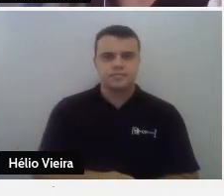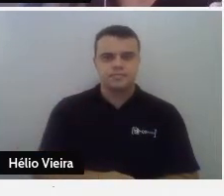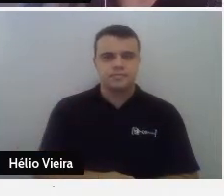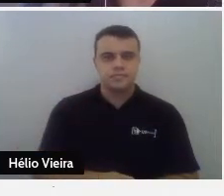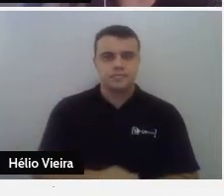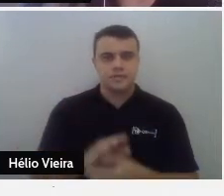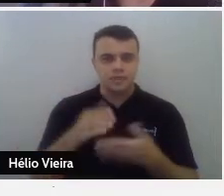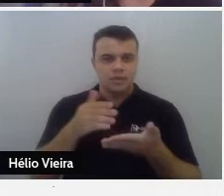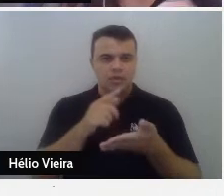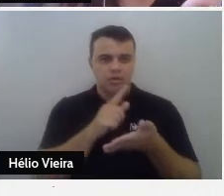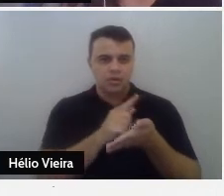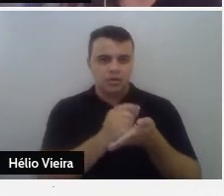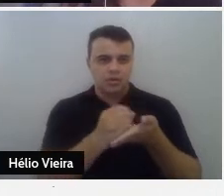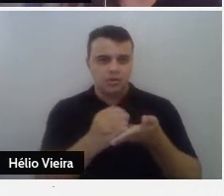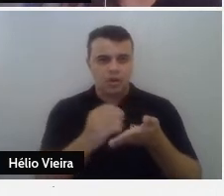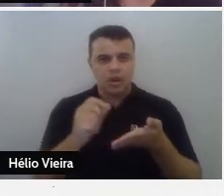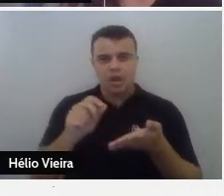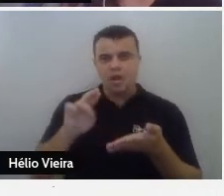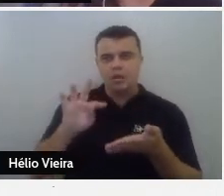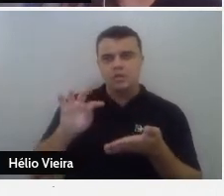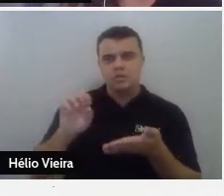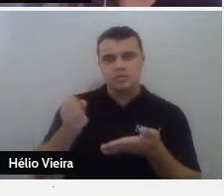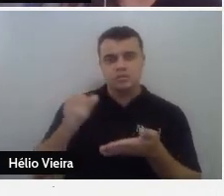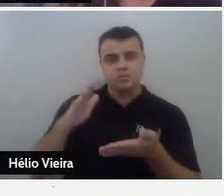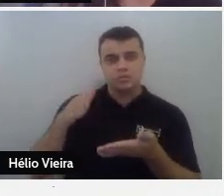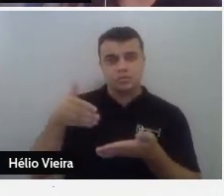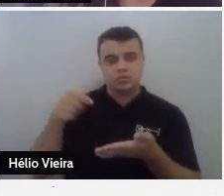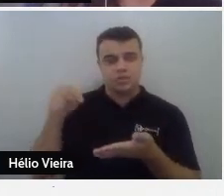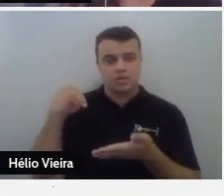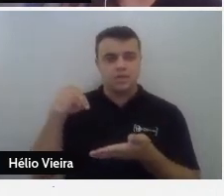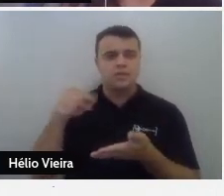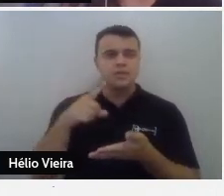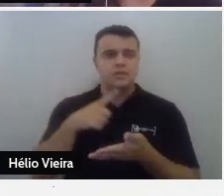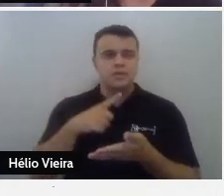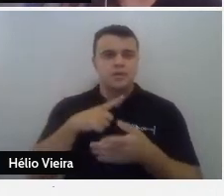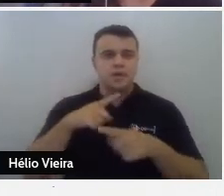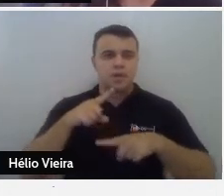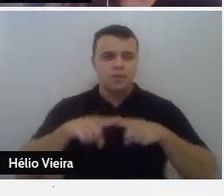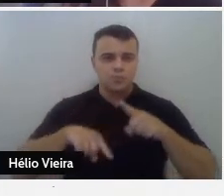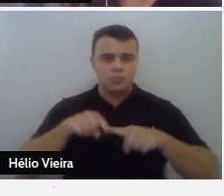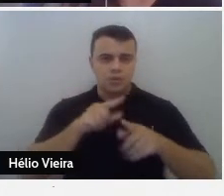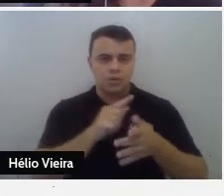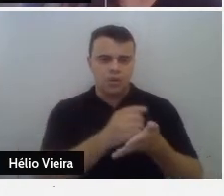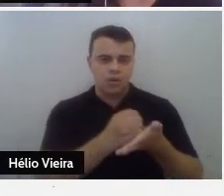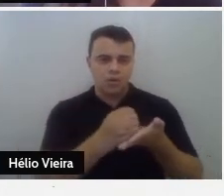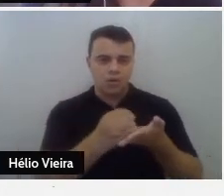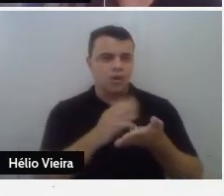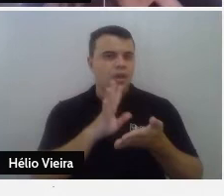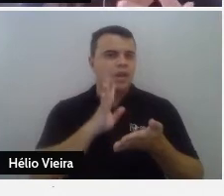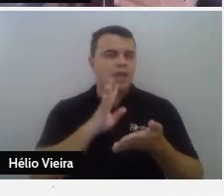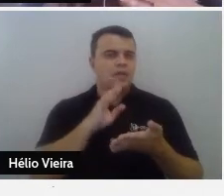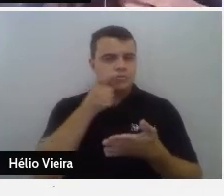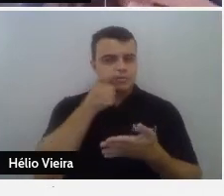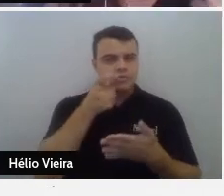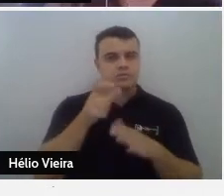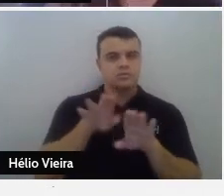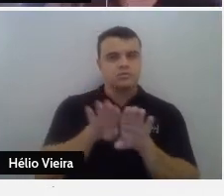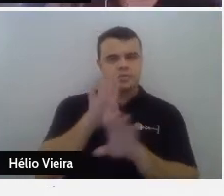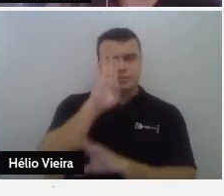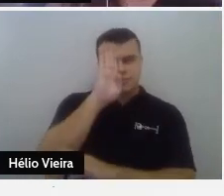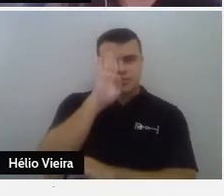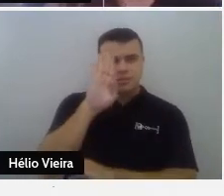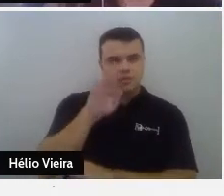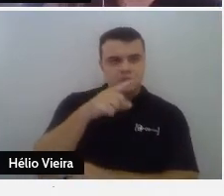Então, o Google Arts, ele já é um recurso do Google muito interessante também, principalmente